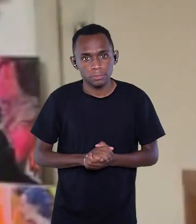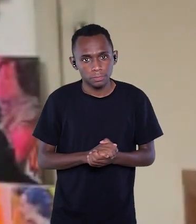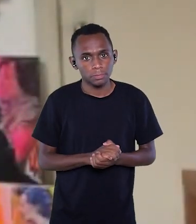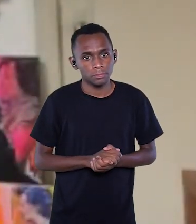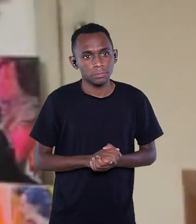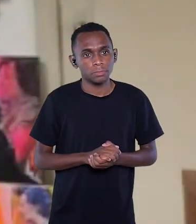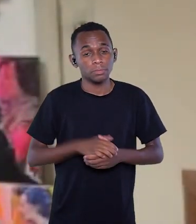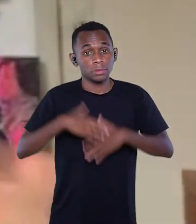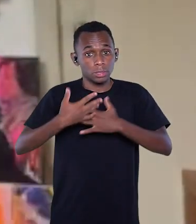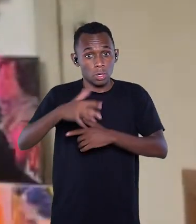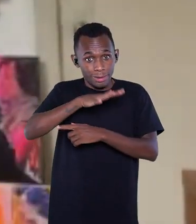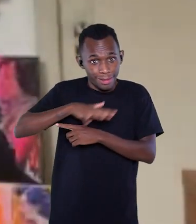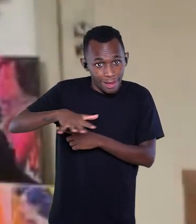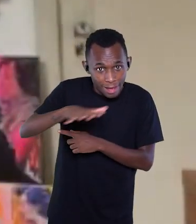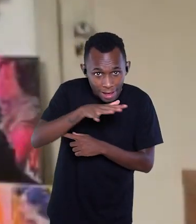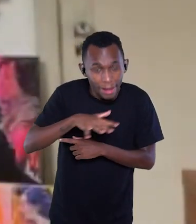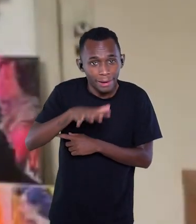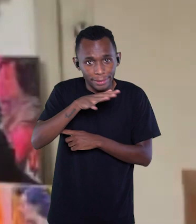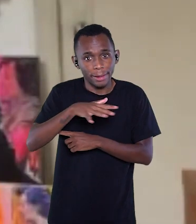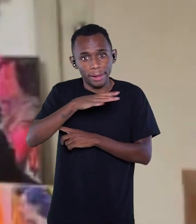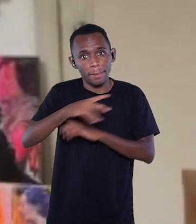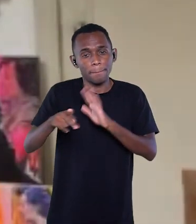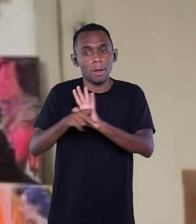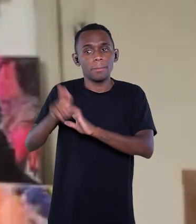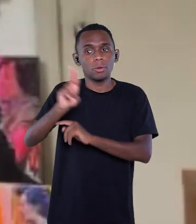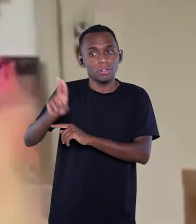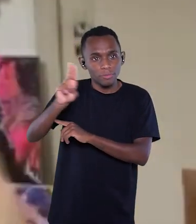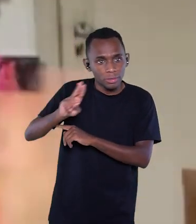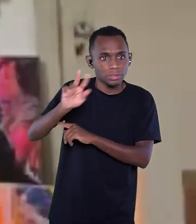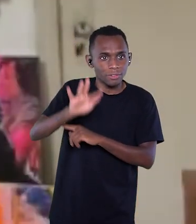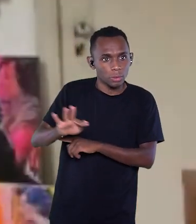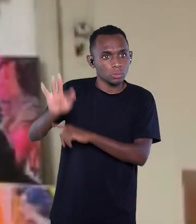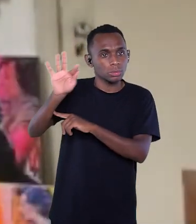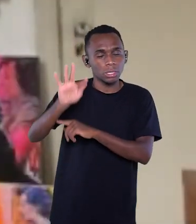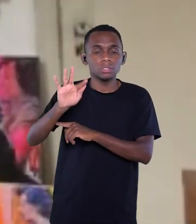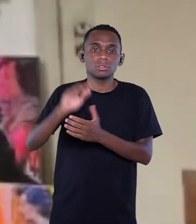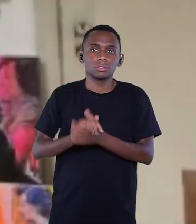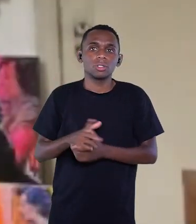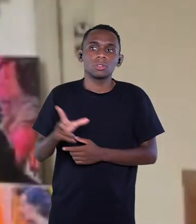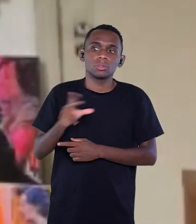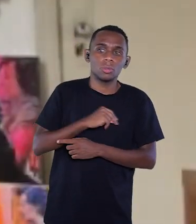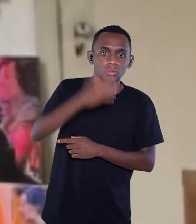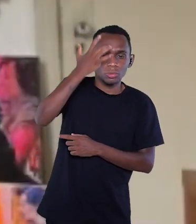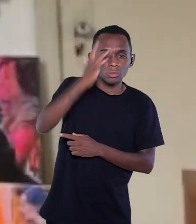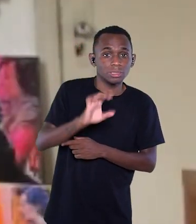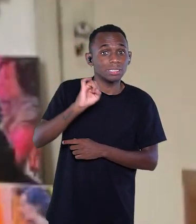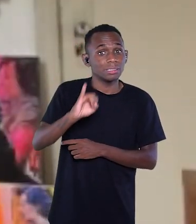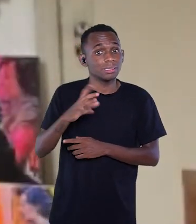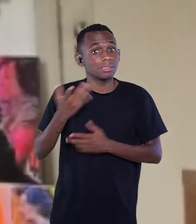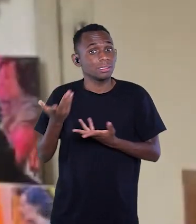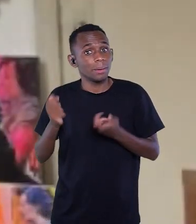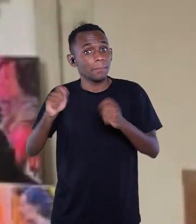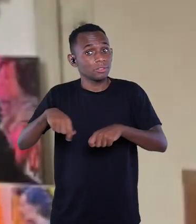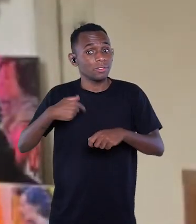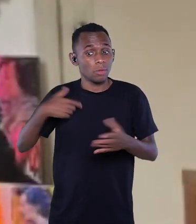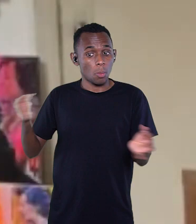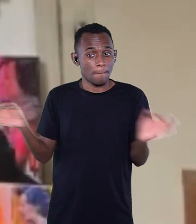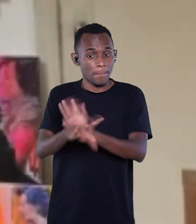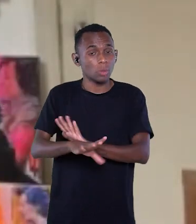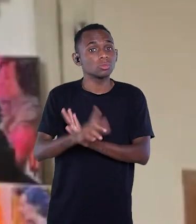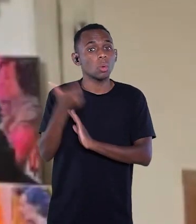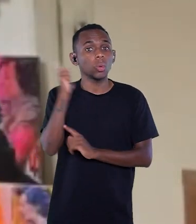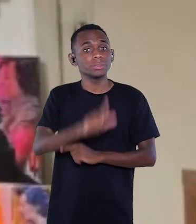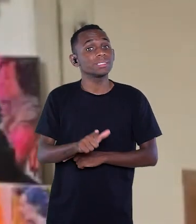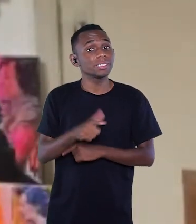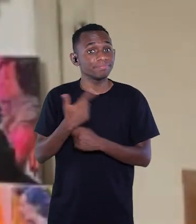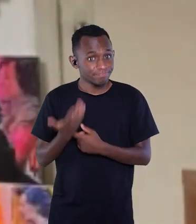e o universo da universidade, enfim, a gente estava. Eu falei, nossa, não sei, será que é uma coisa que eu vou conseguir terminar, né?